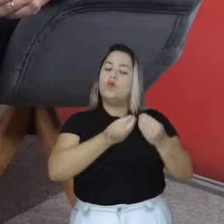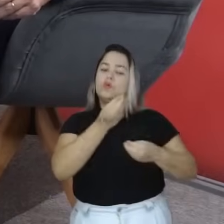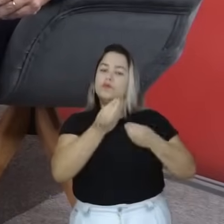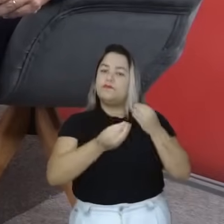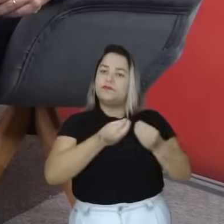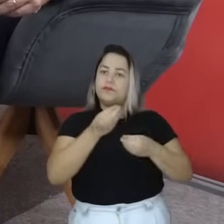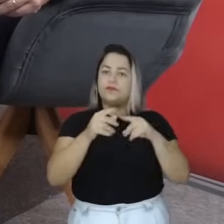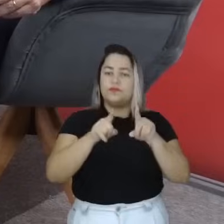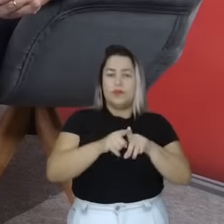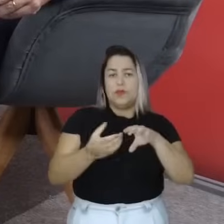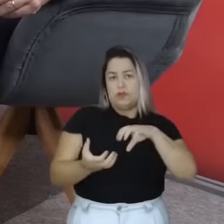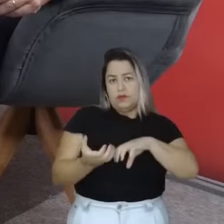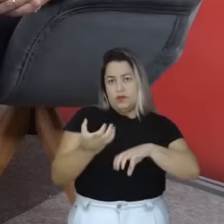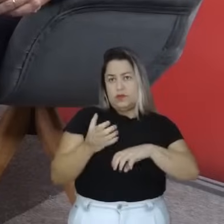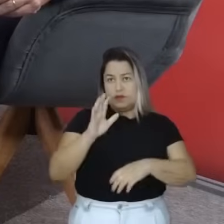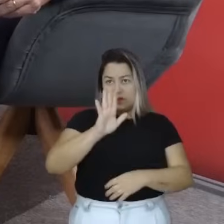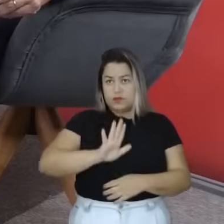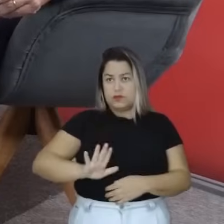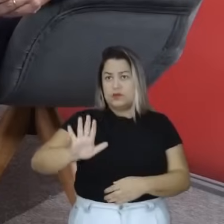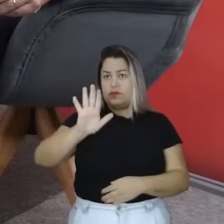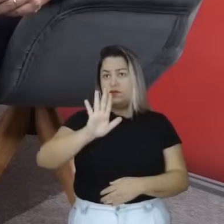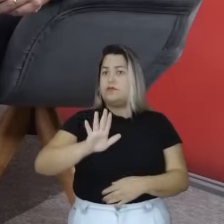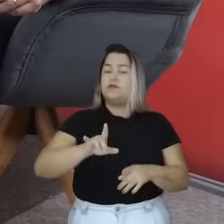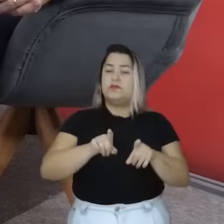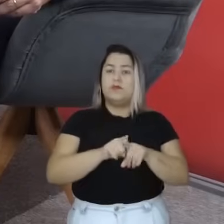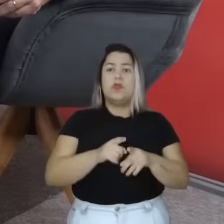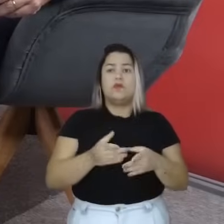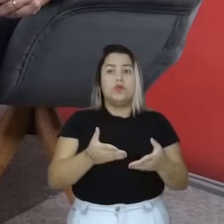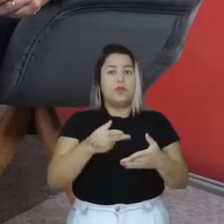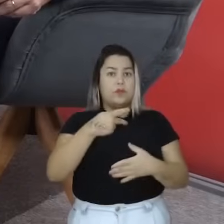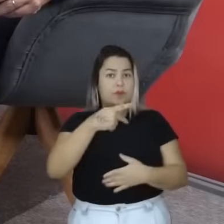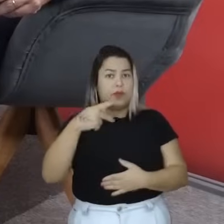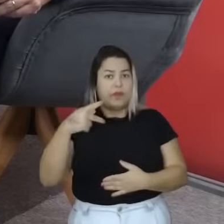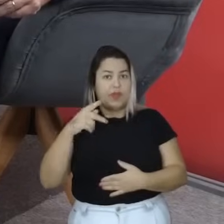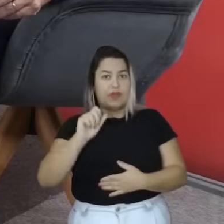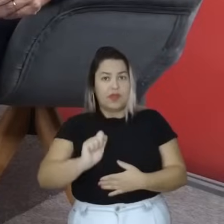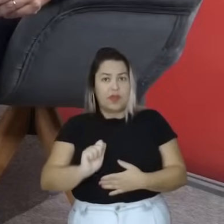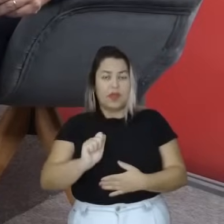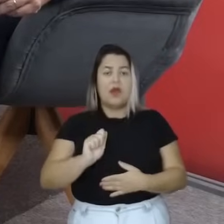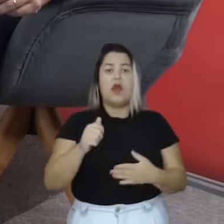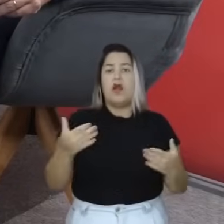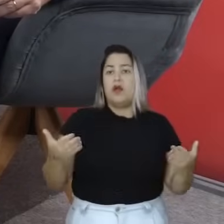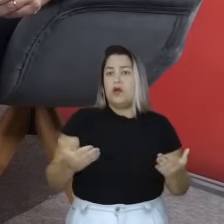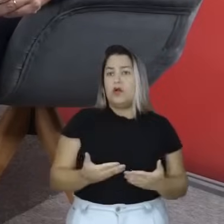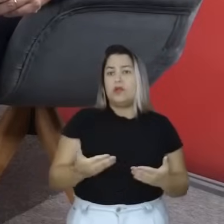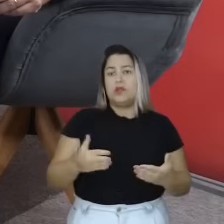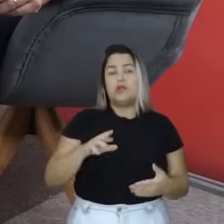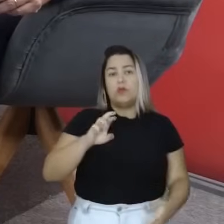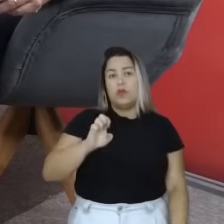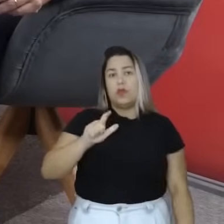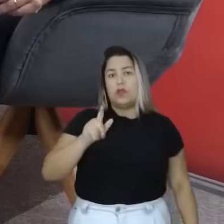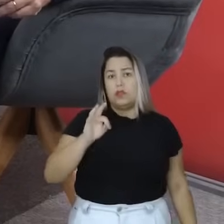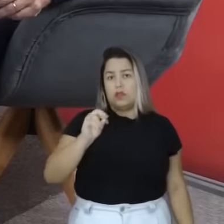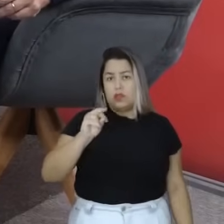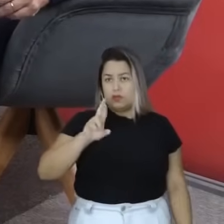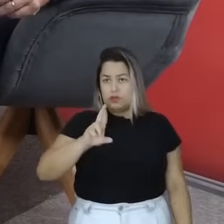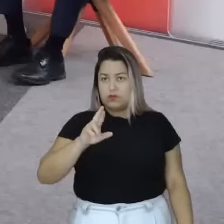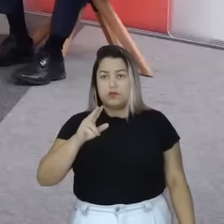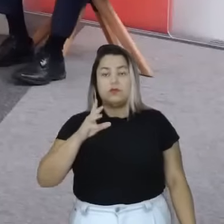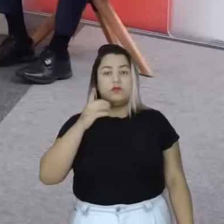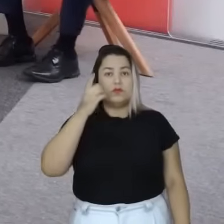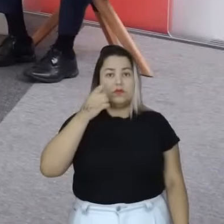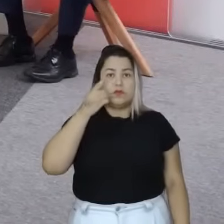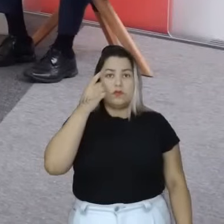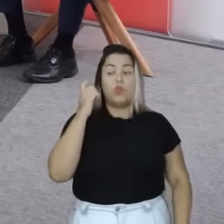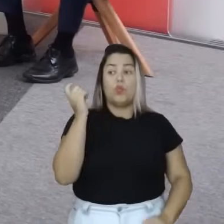ponto de vista do Congresso Nacional a recepção do PPA lá. E a gente tem um relator muito importante, o deputado federal pelo PT